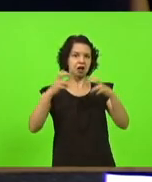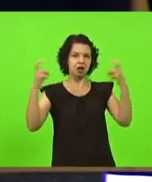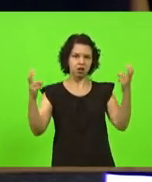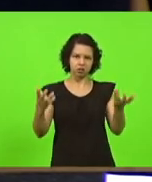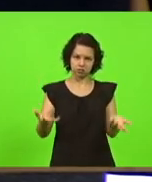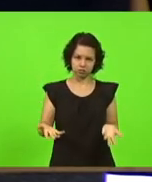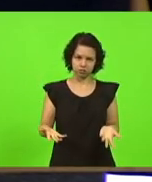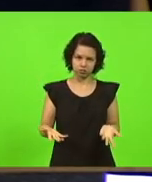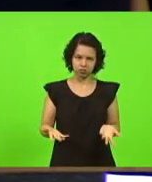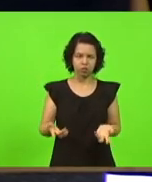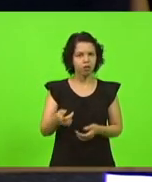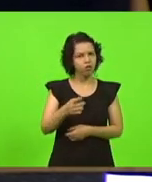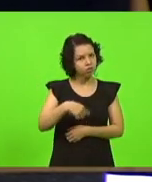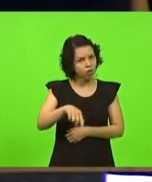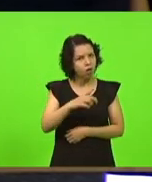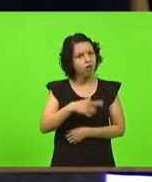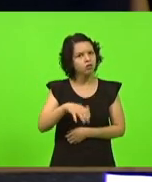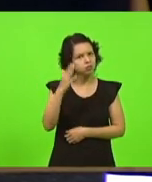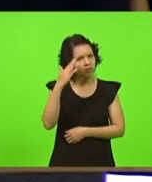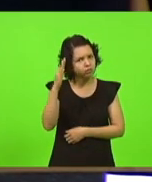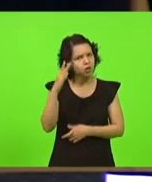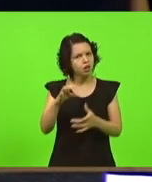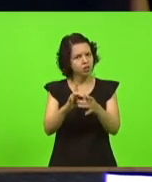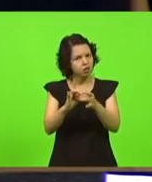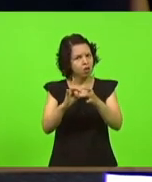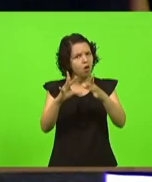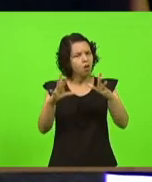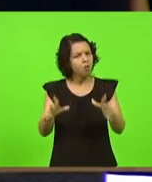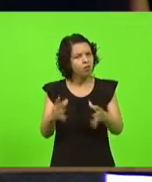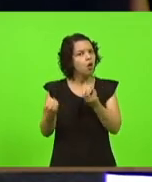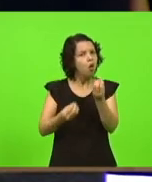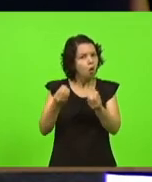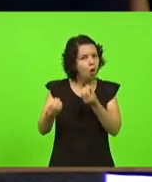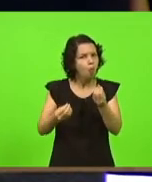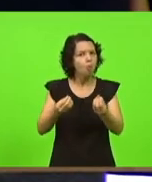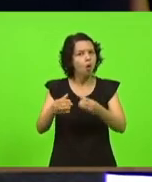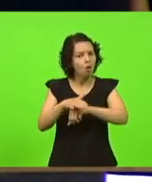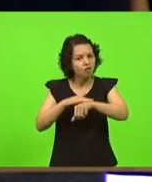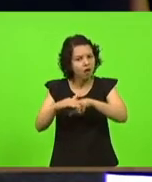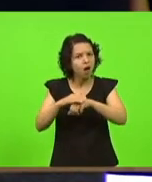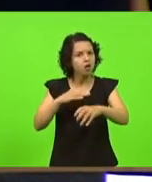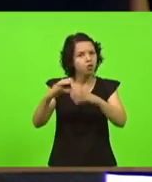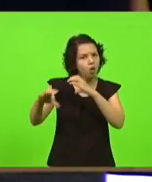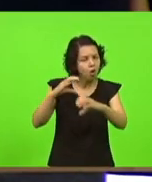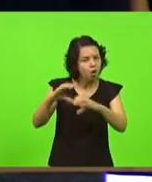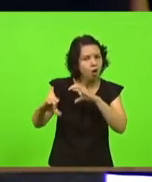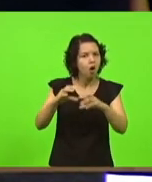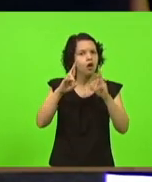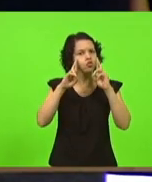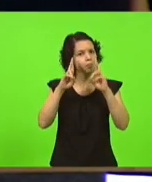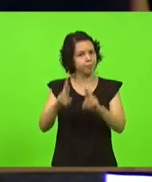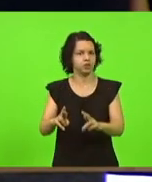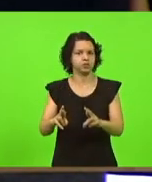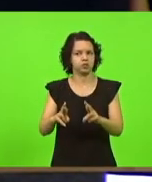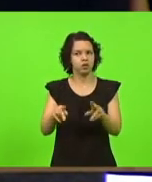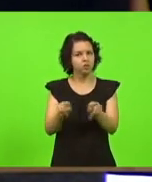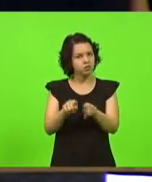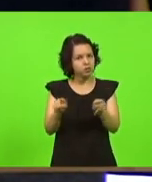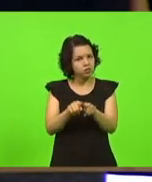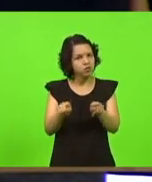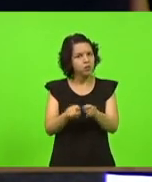nós temos um entendimento que a democracia se faz no diálogo, na conversa, no respeito. Nós temos duas linhas de entendimento